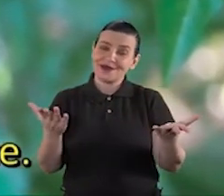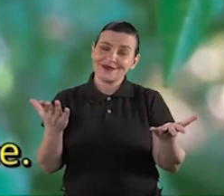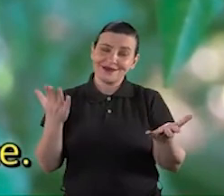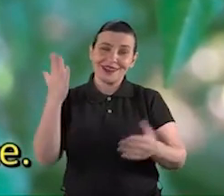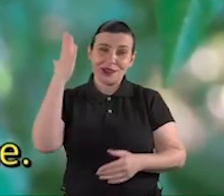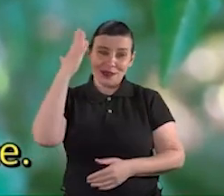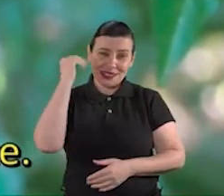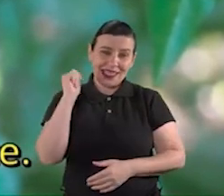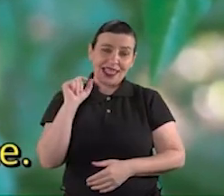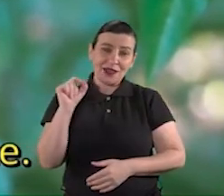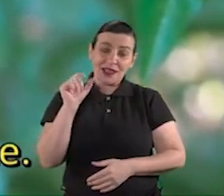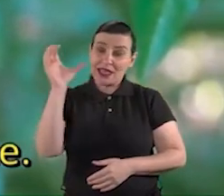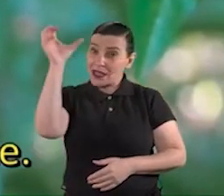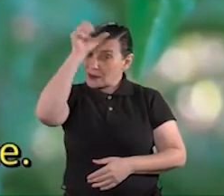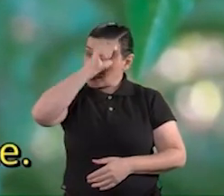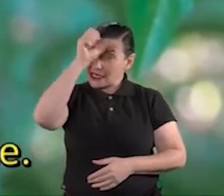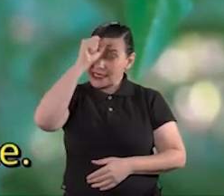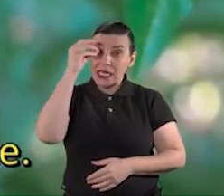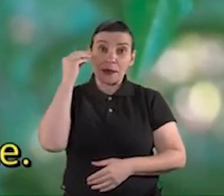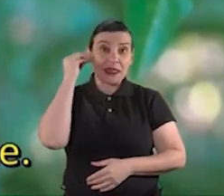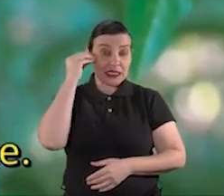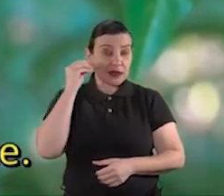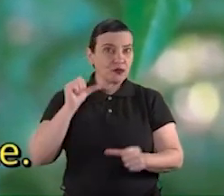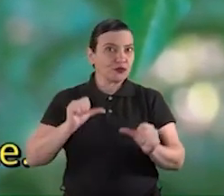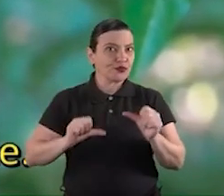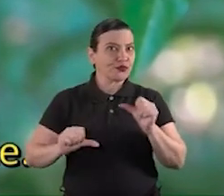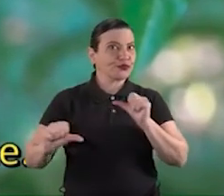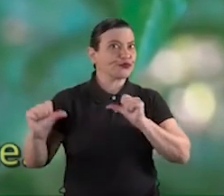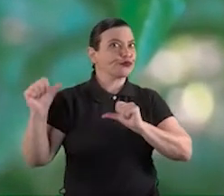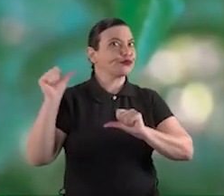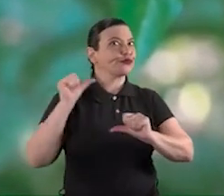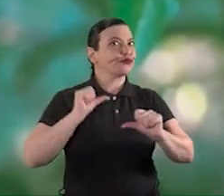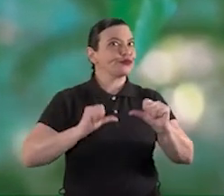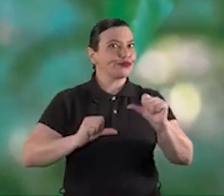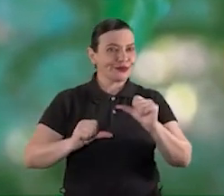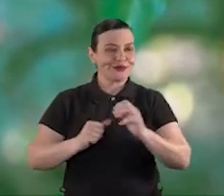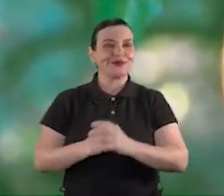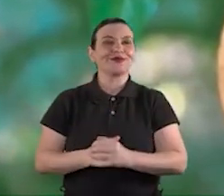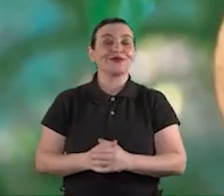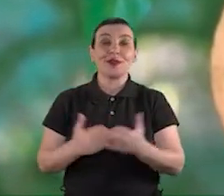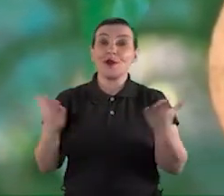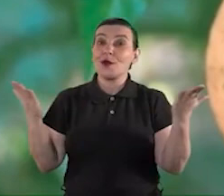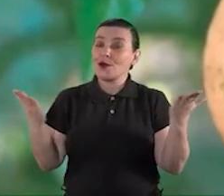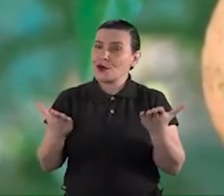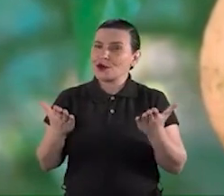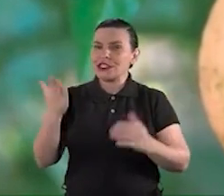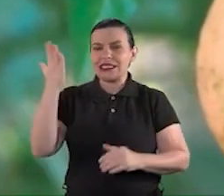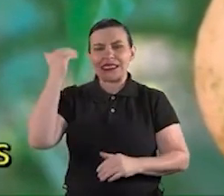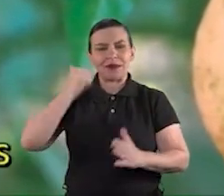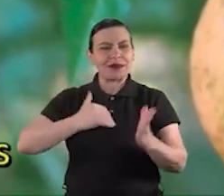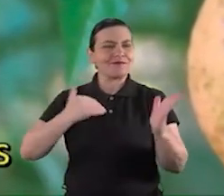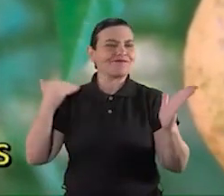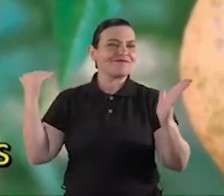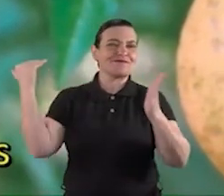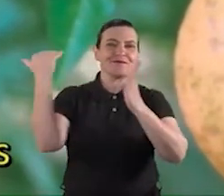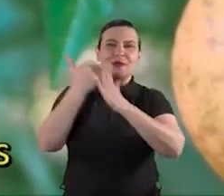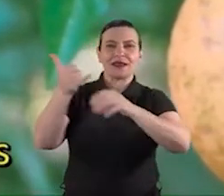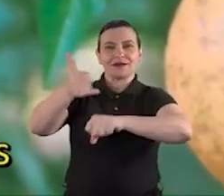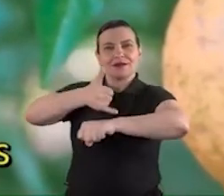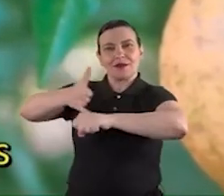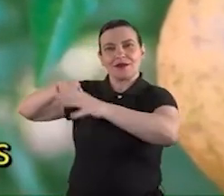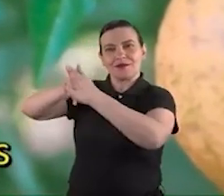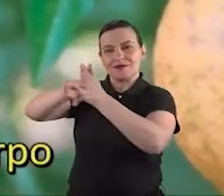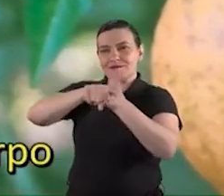que admitir que meu conhecimento e Minha experiência mudaram significativamente Hoje sabemos mais sobre os óleos essenciais